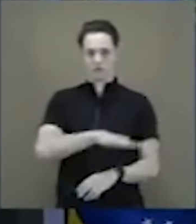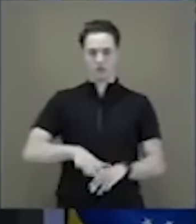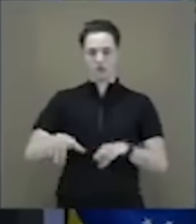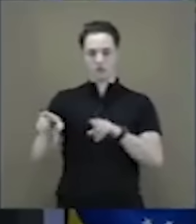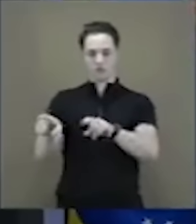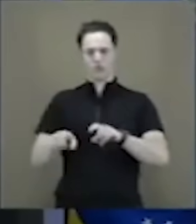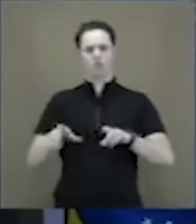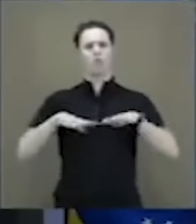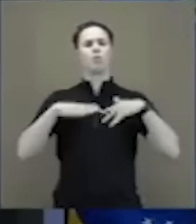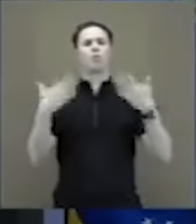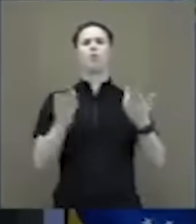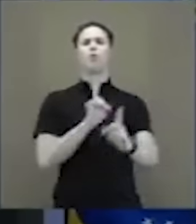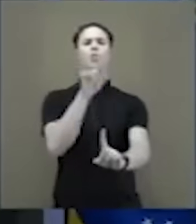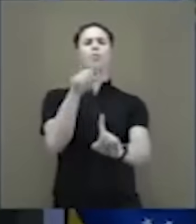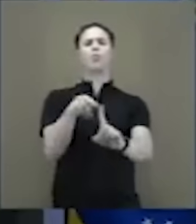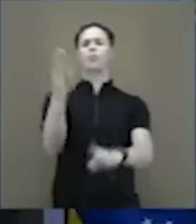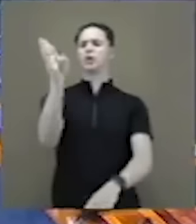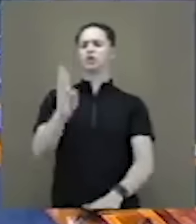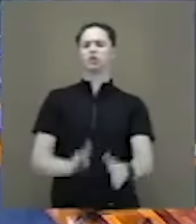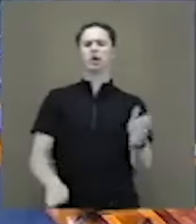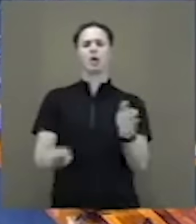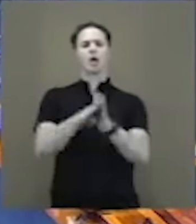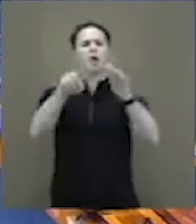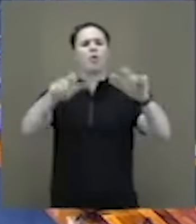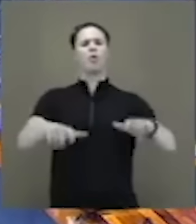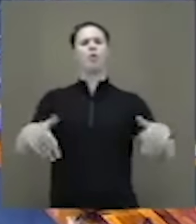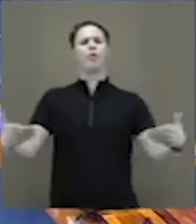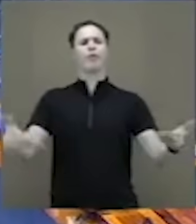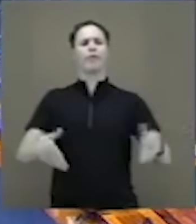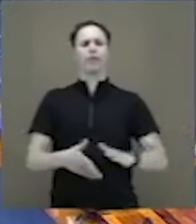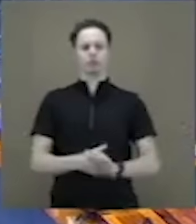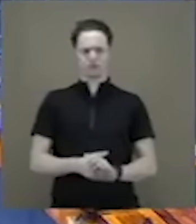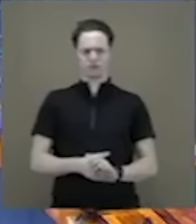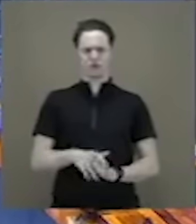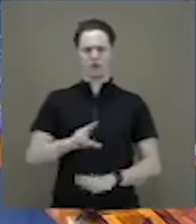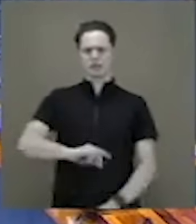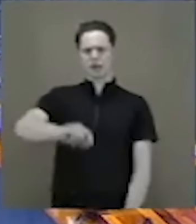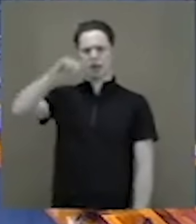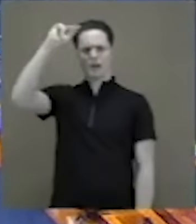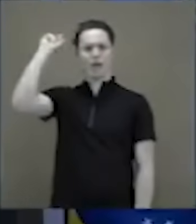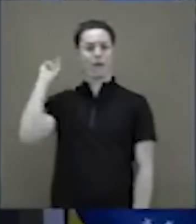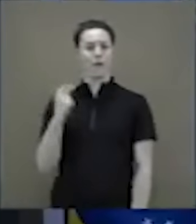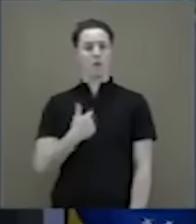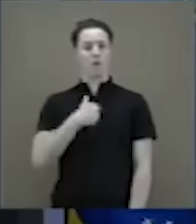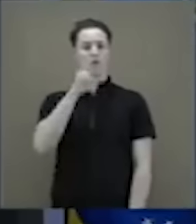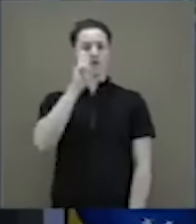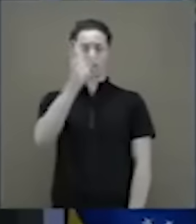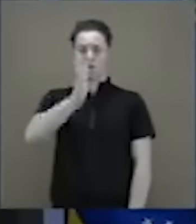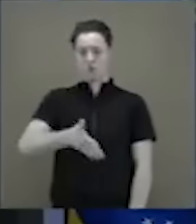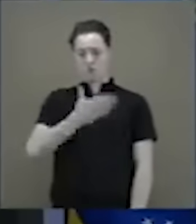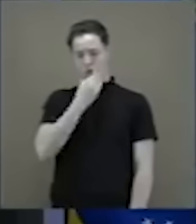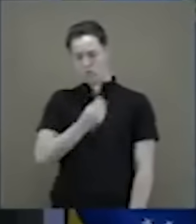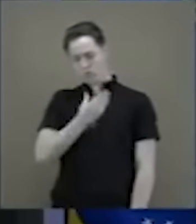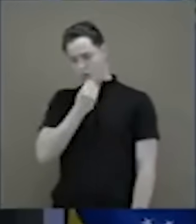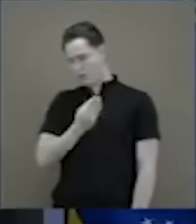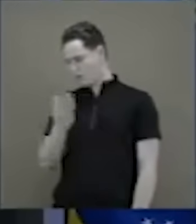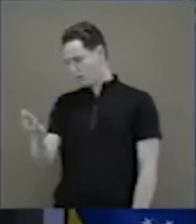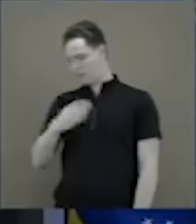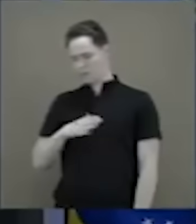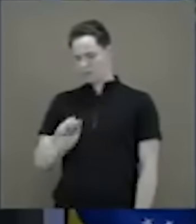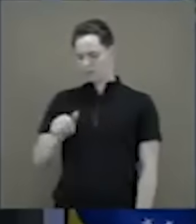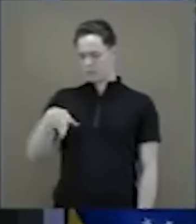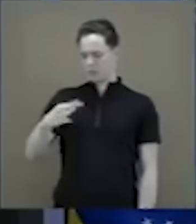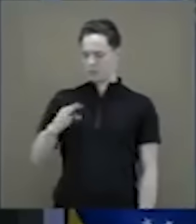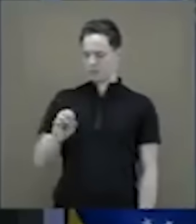Que rumo o Brasil está tomando? Já há muito tempo, vi aqui uma outra fala do doutor Antônio